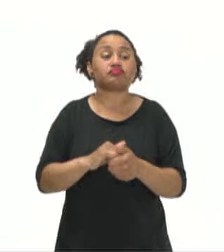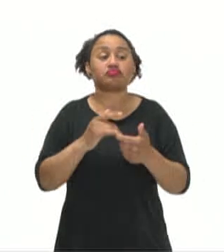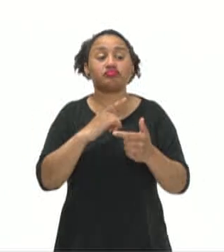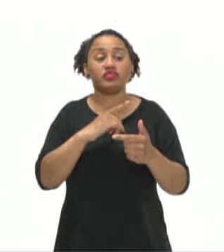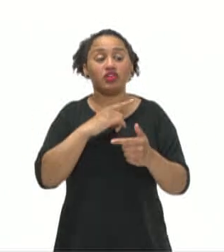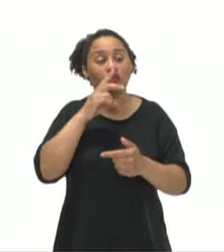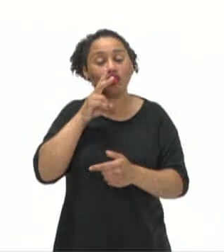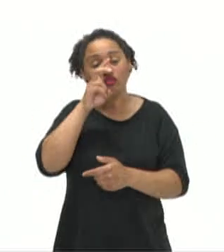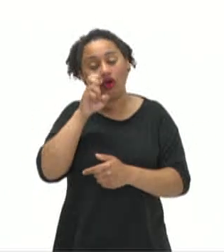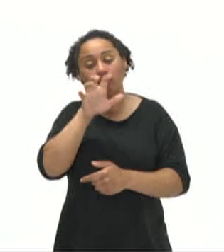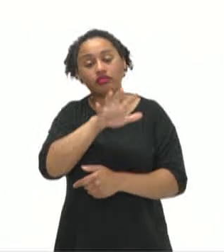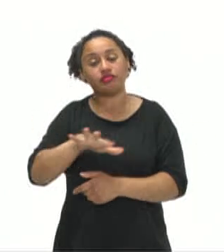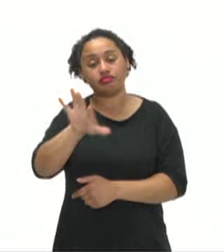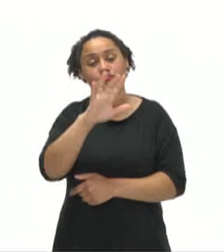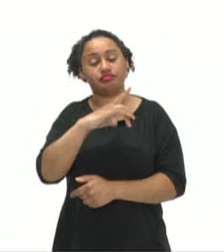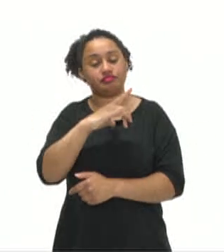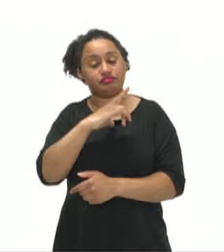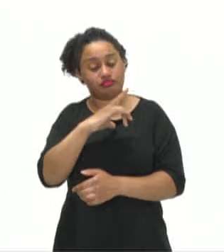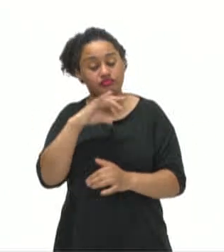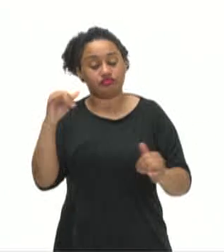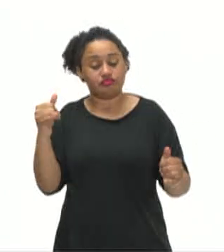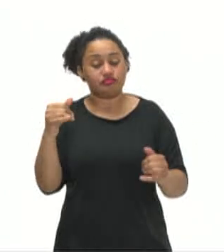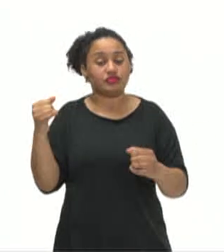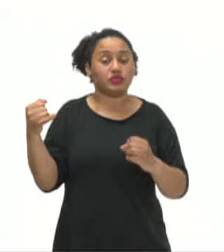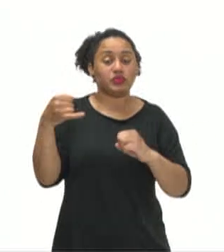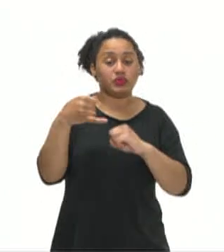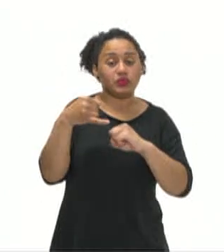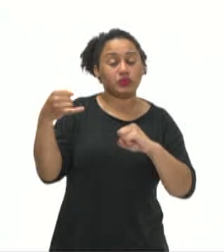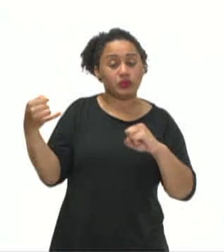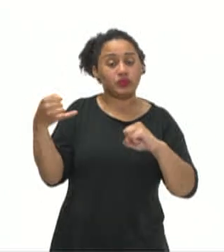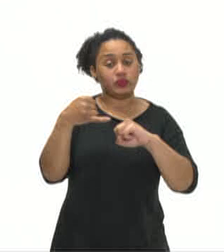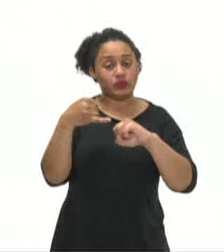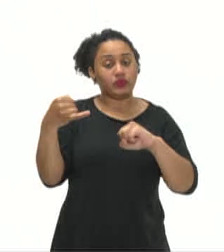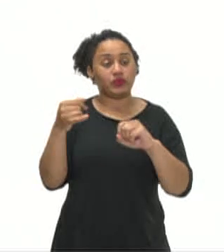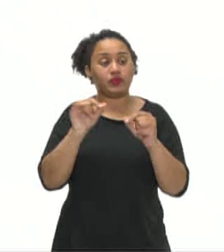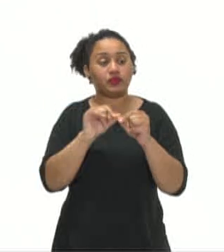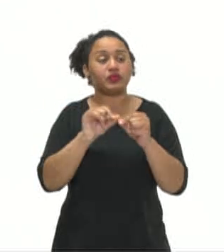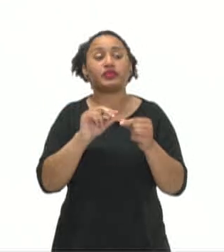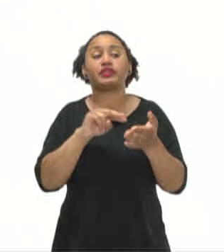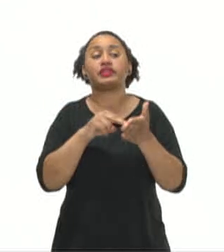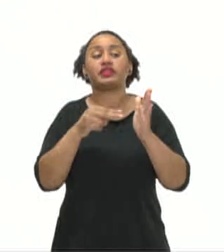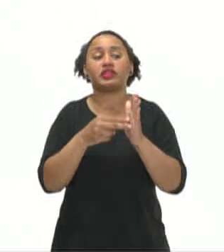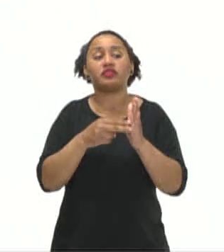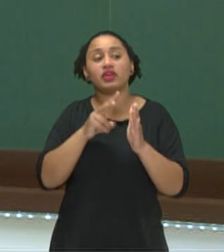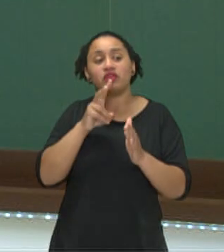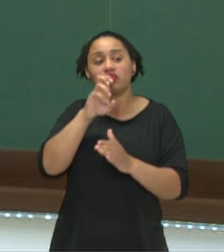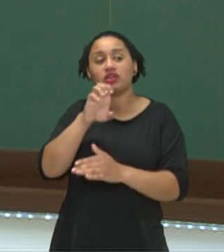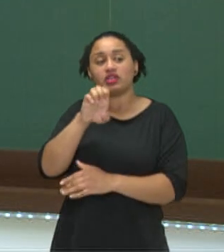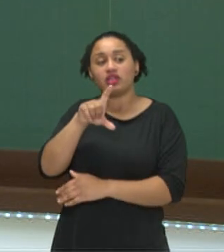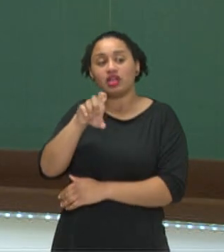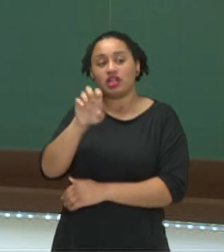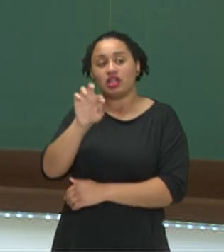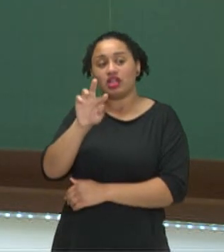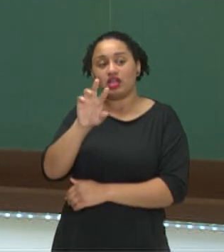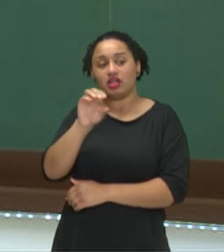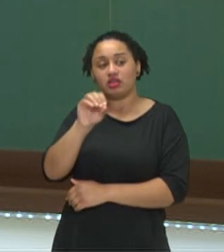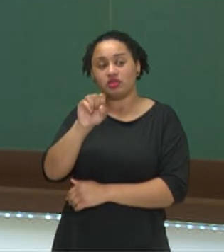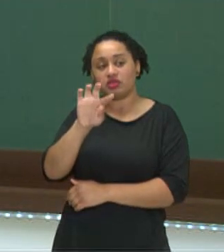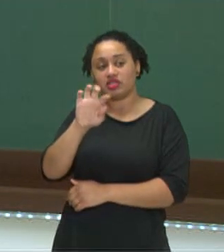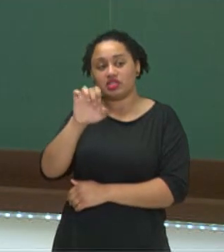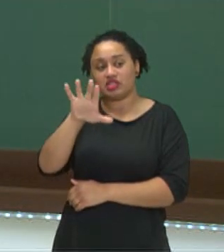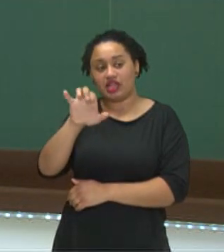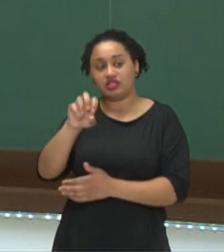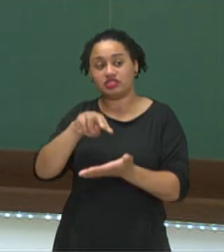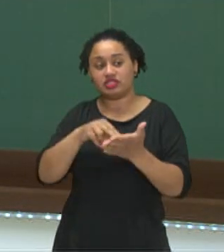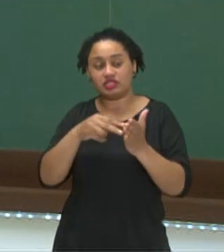força eletrostática entre os íons formados. O que significa força eletrostática? É a força existente entre